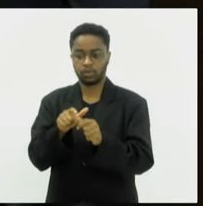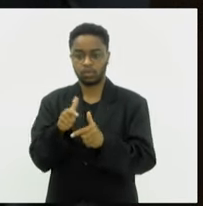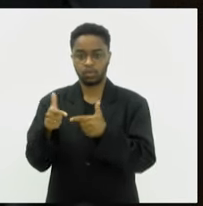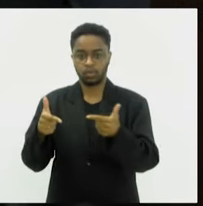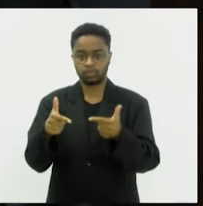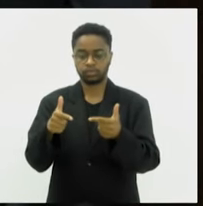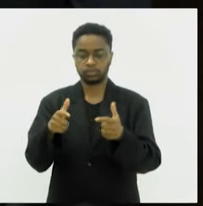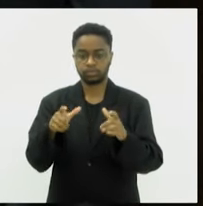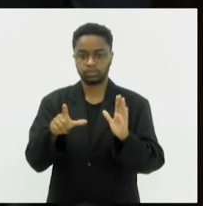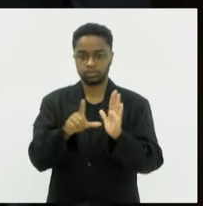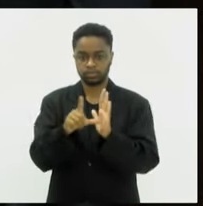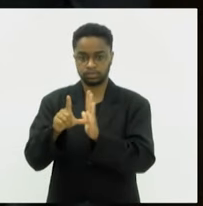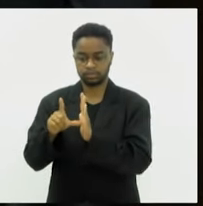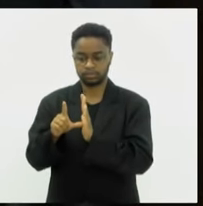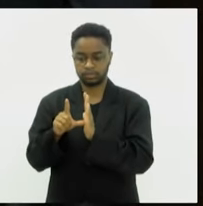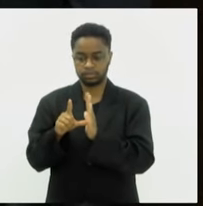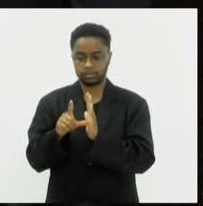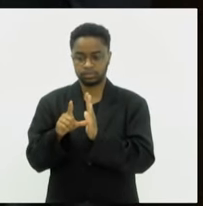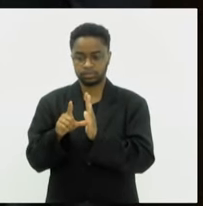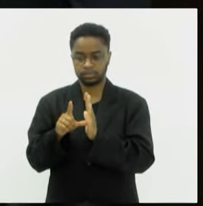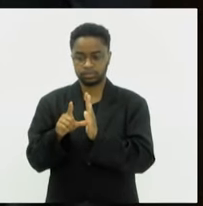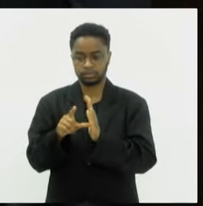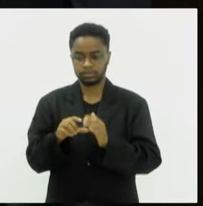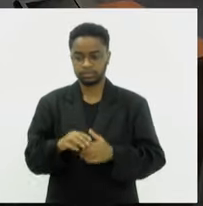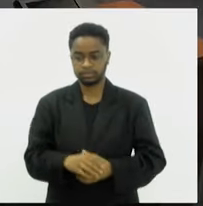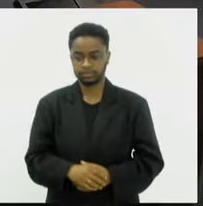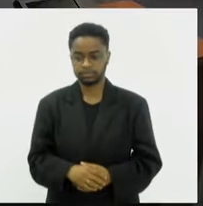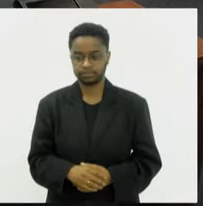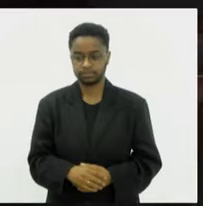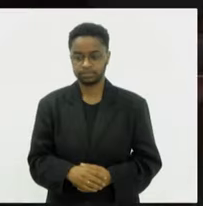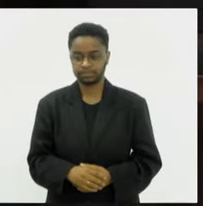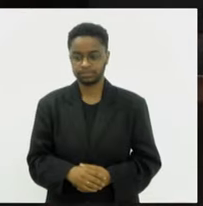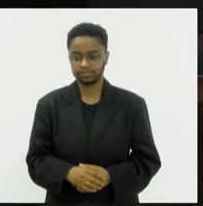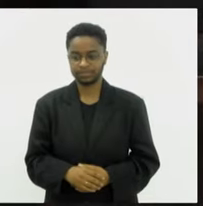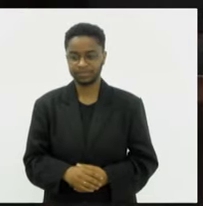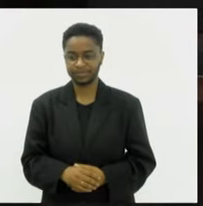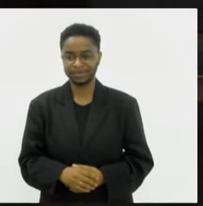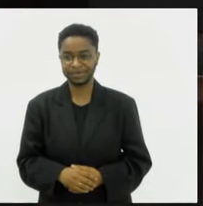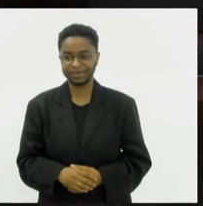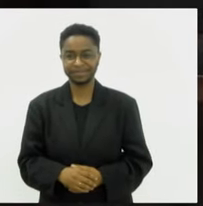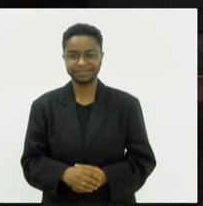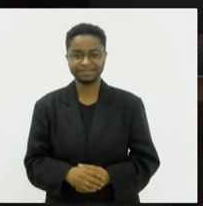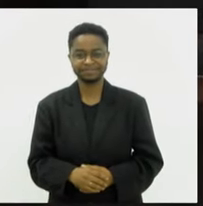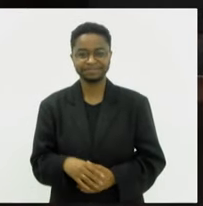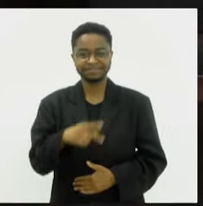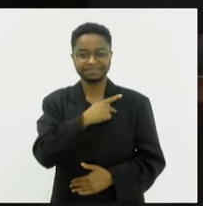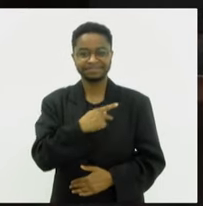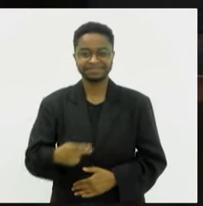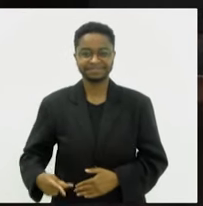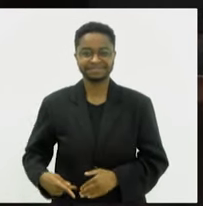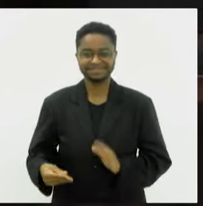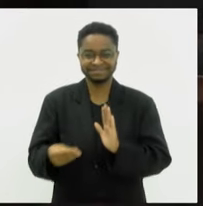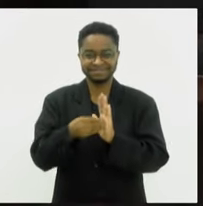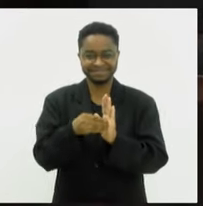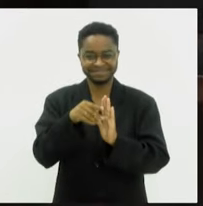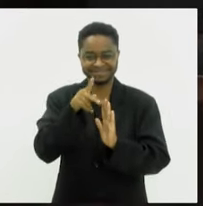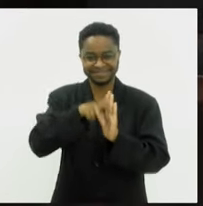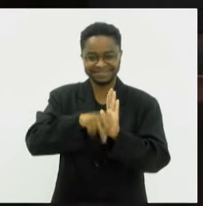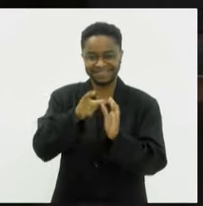quiosques. Então, remeter à CCJ, por favor. A presidência defere pedido de Vossa Excelência. O projeto retorna à